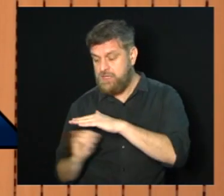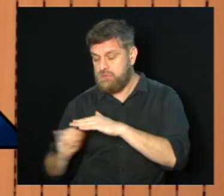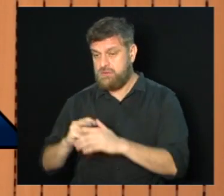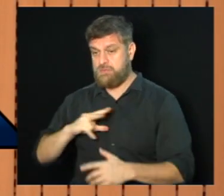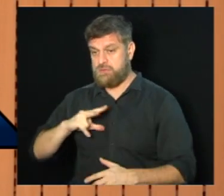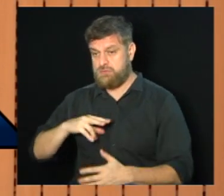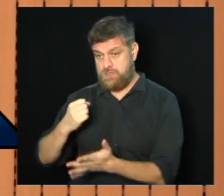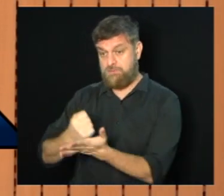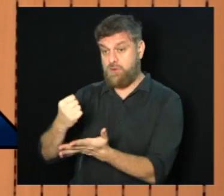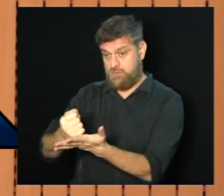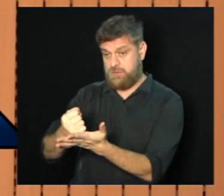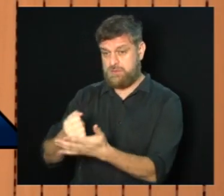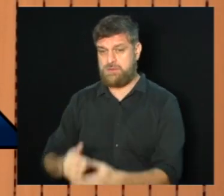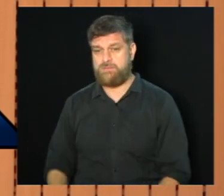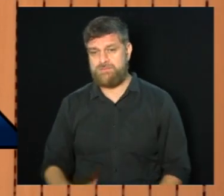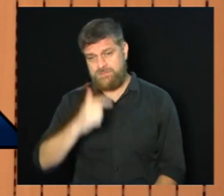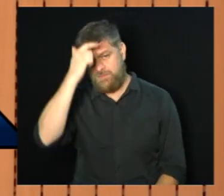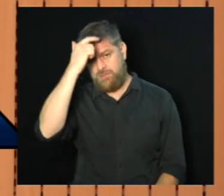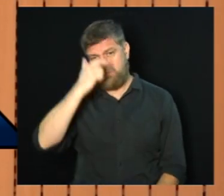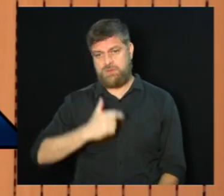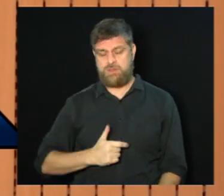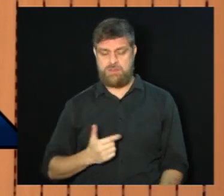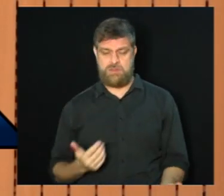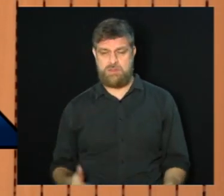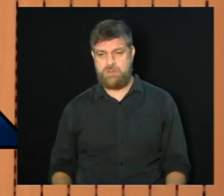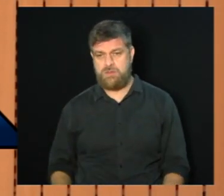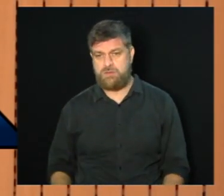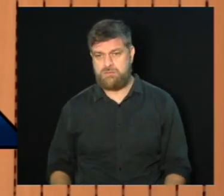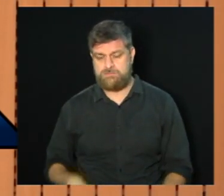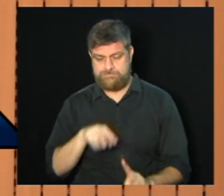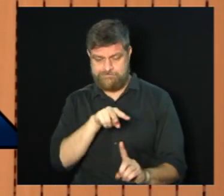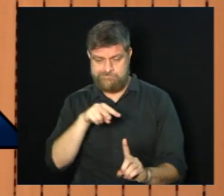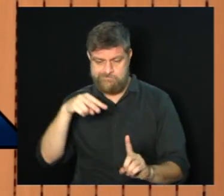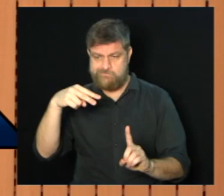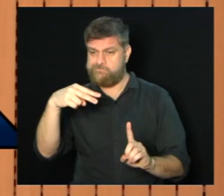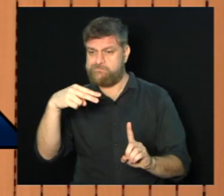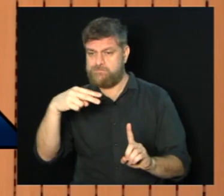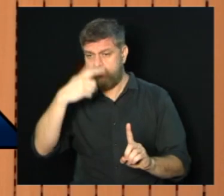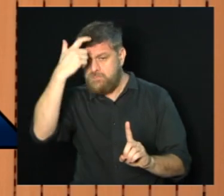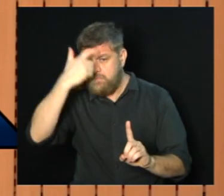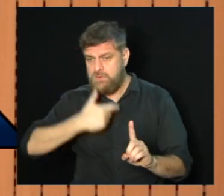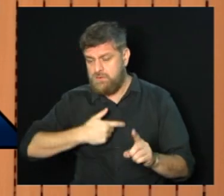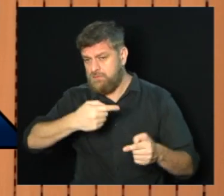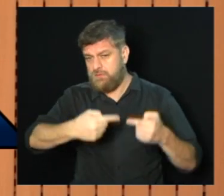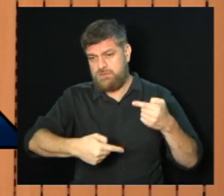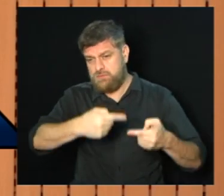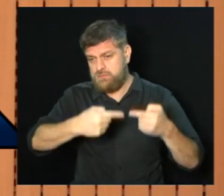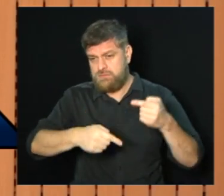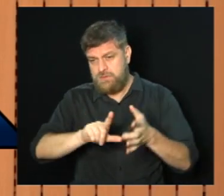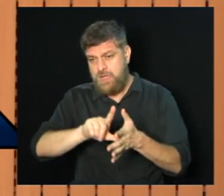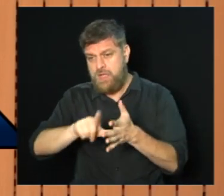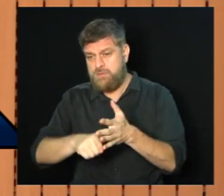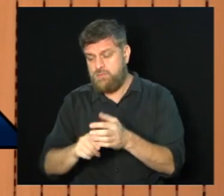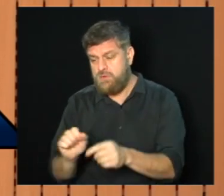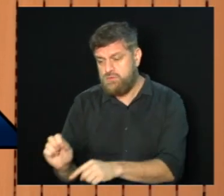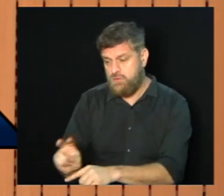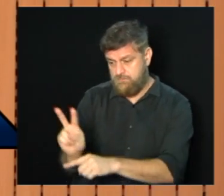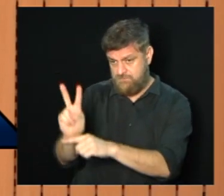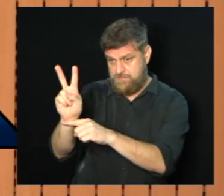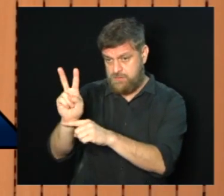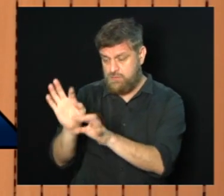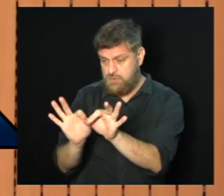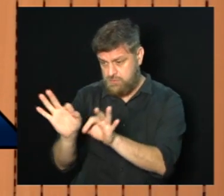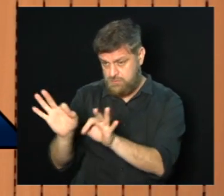privadas. Eu sou, obviamente, na perspectiva que iremos discutir no segundo